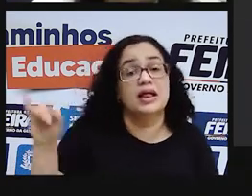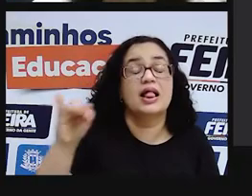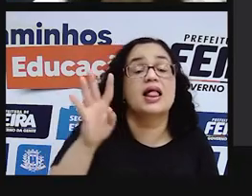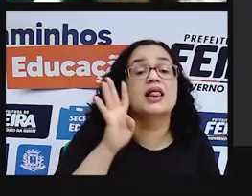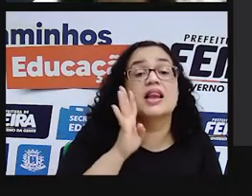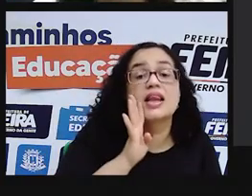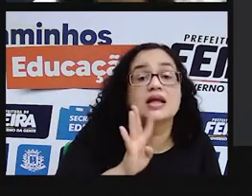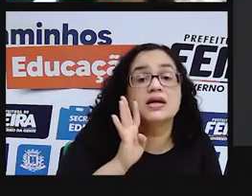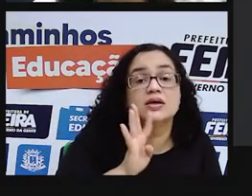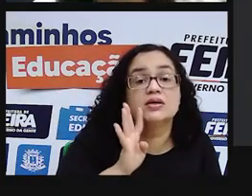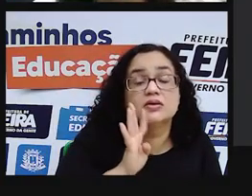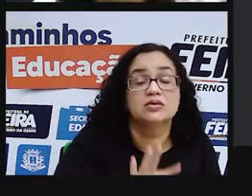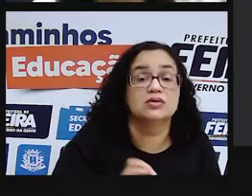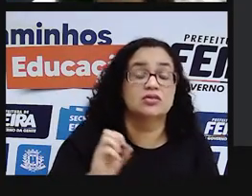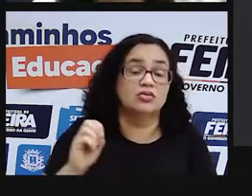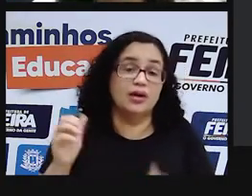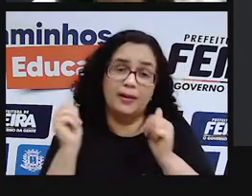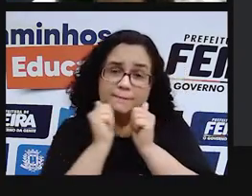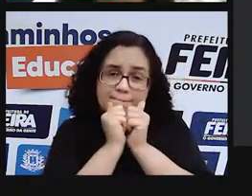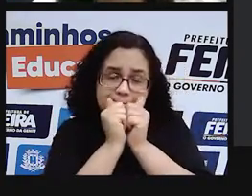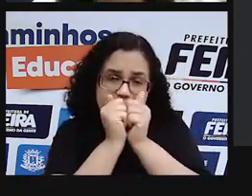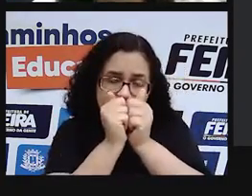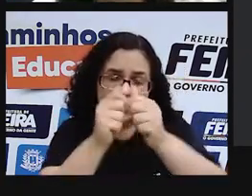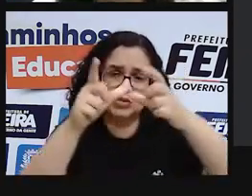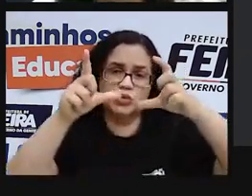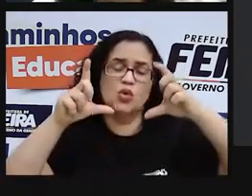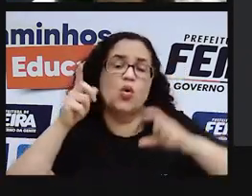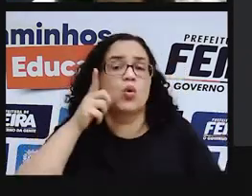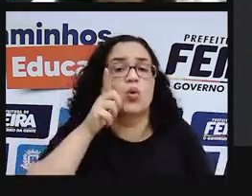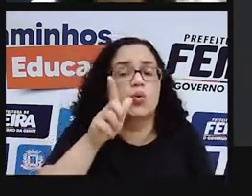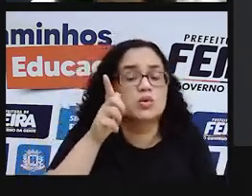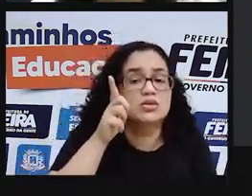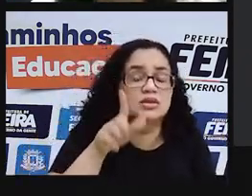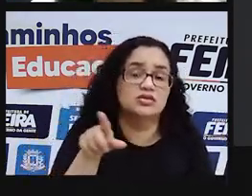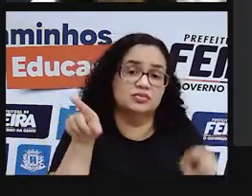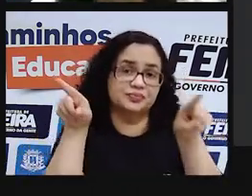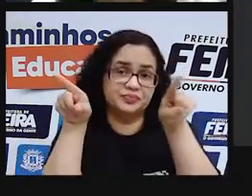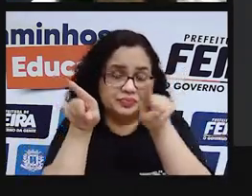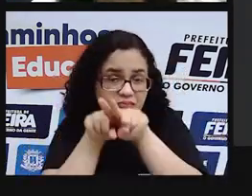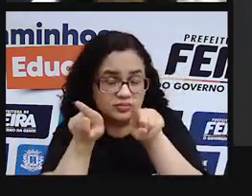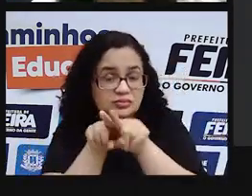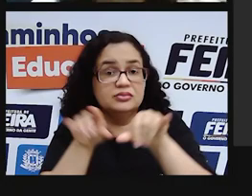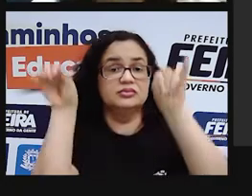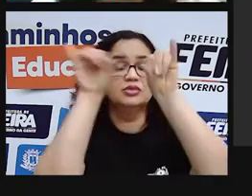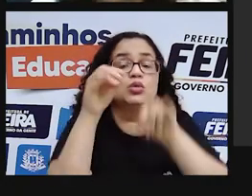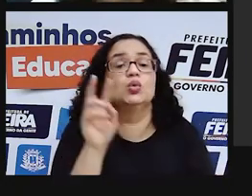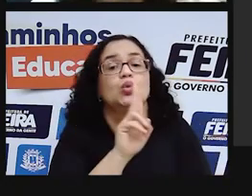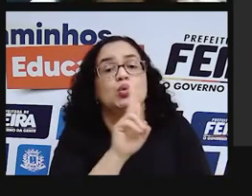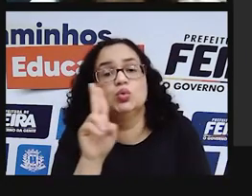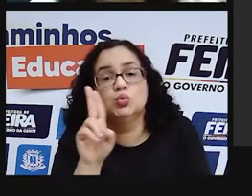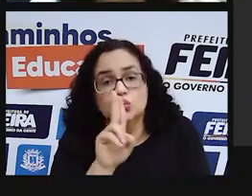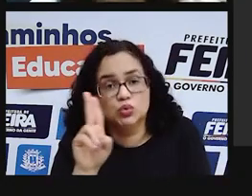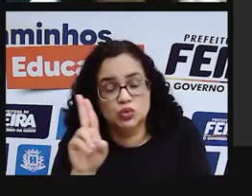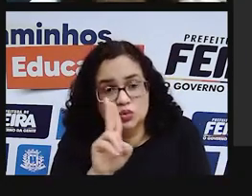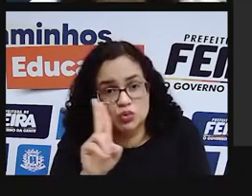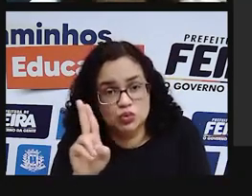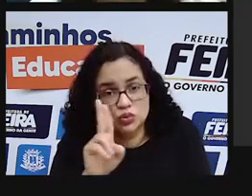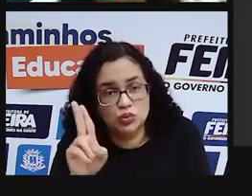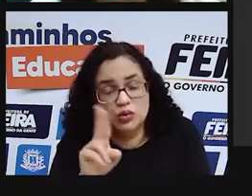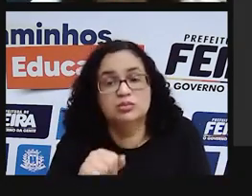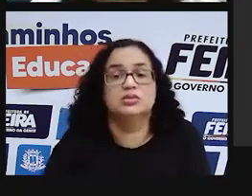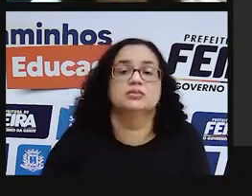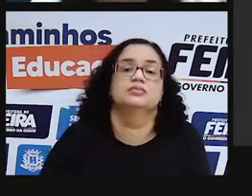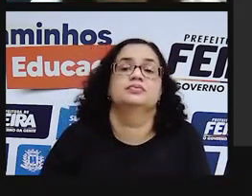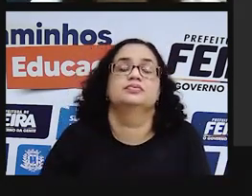interessante que conforme a gente vai aproximando a gente consegue também a identificar os nomes né de